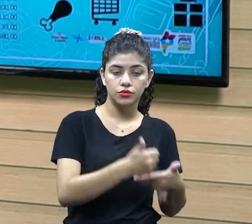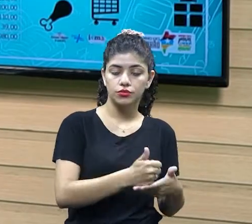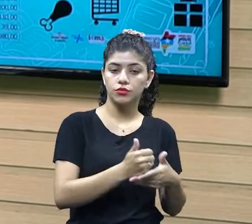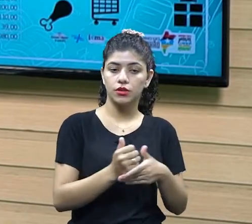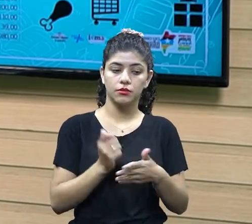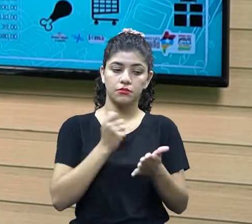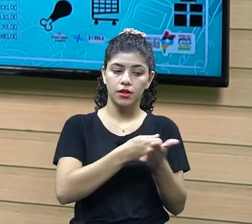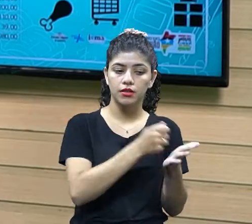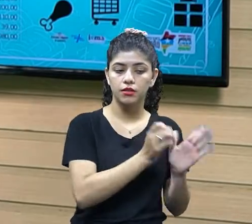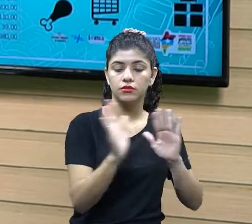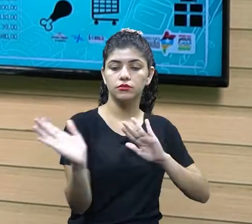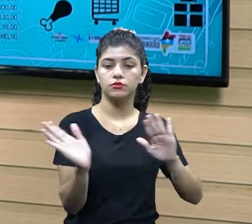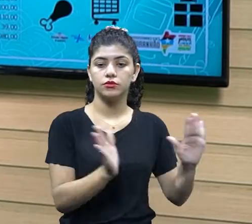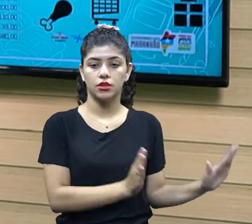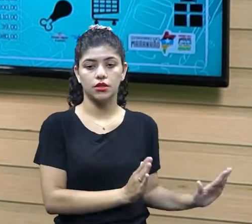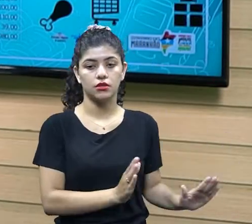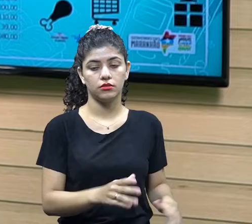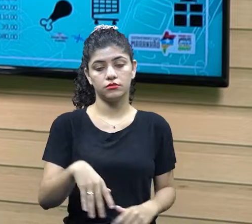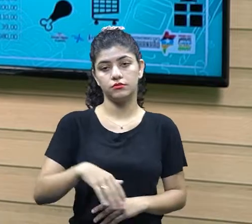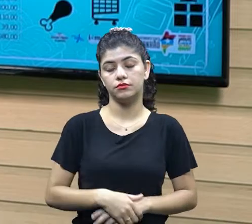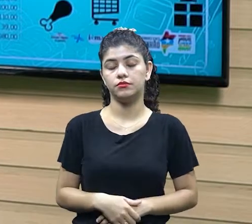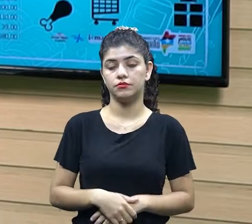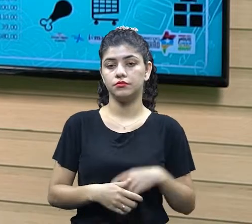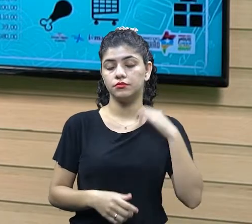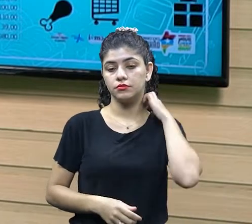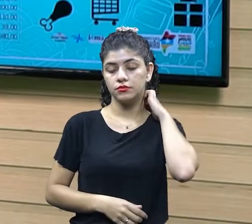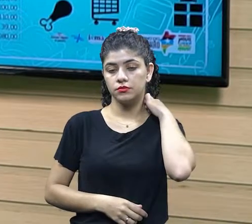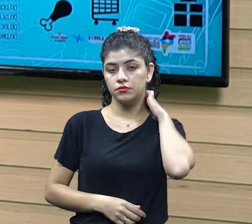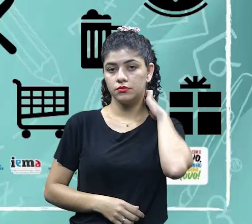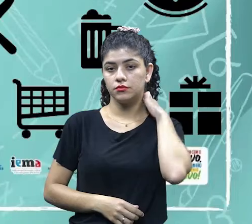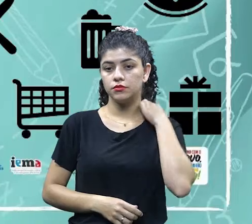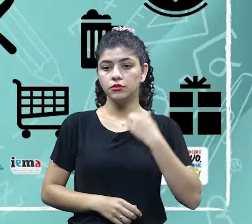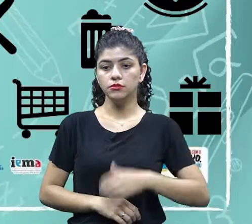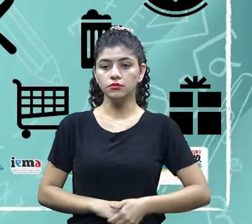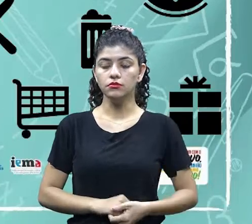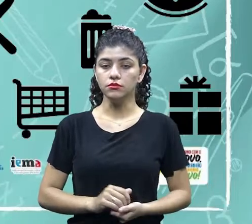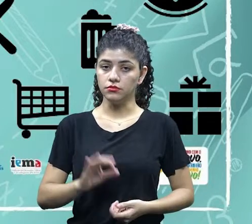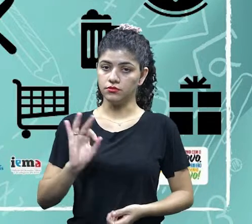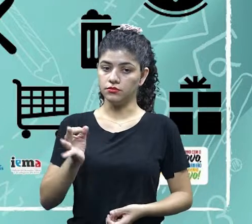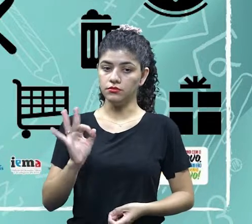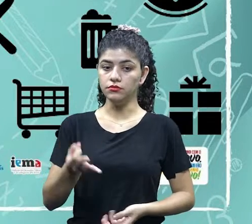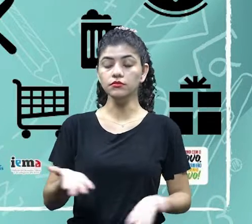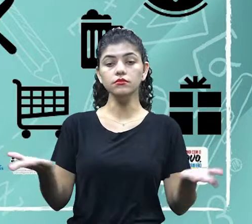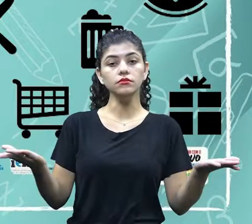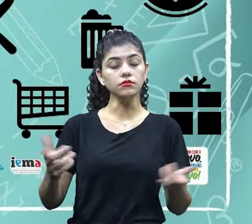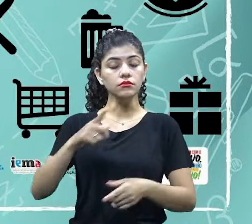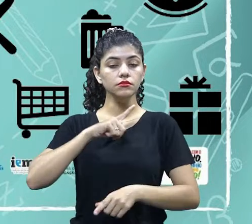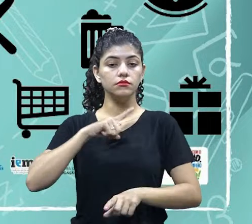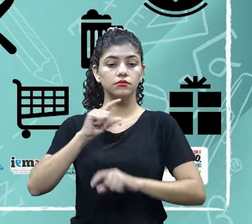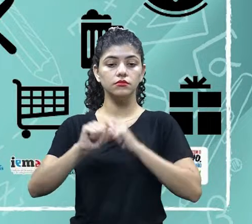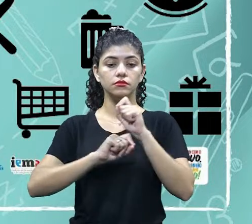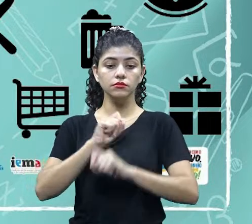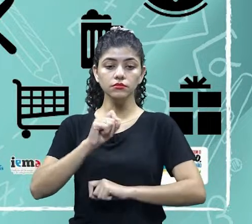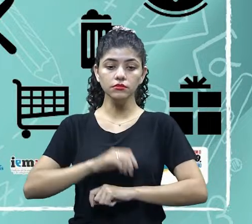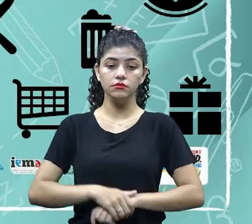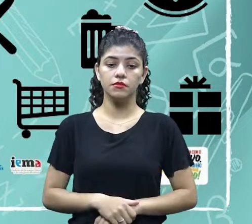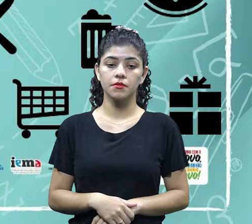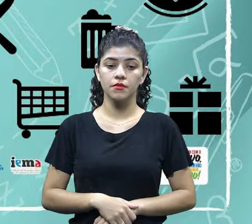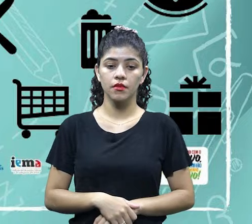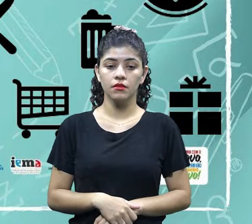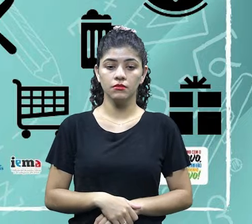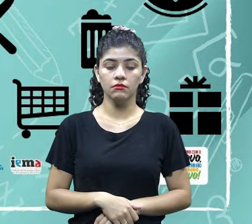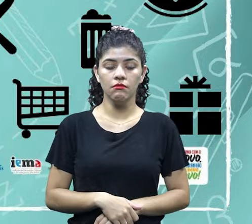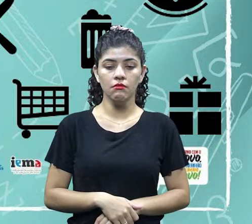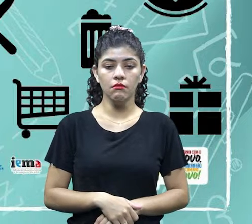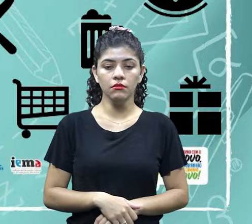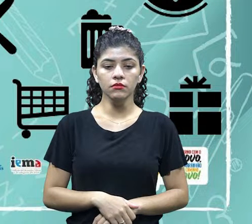mecânicos auxiliares, o dinheiro que sobra para ele é esse, 4.500, certo? E aí ele tem os gastos mensais